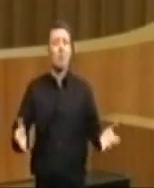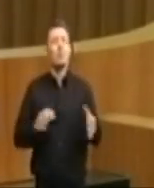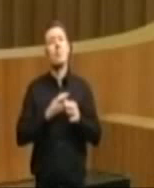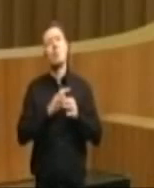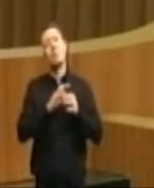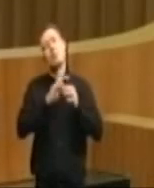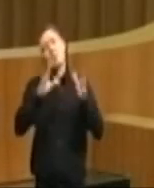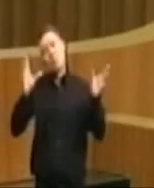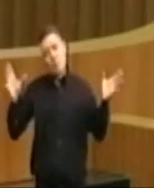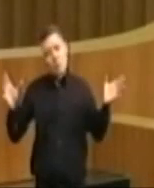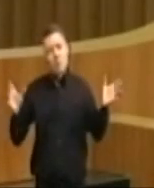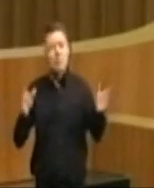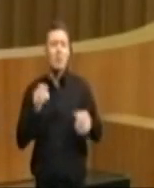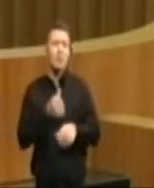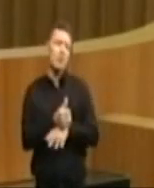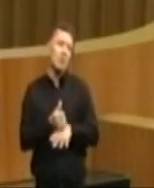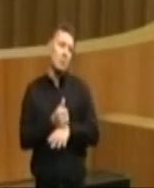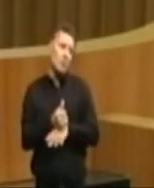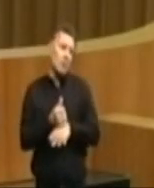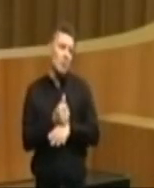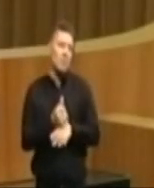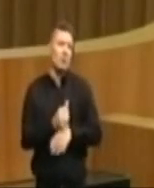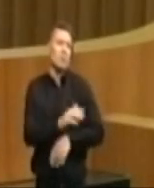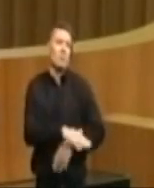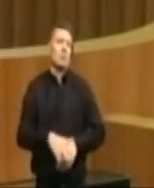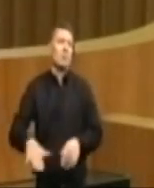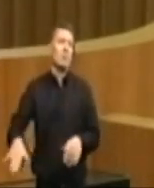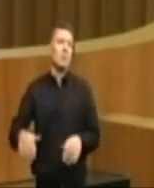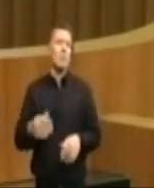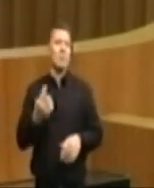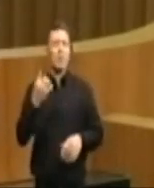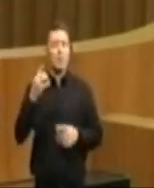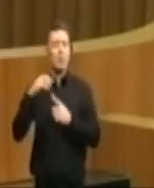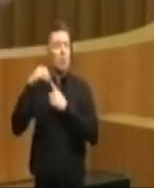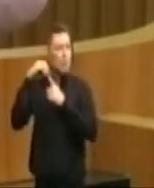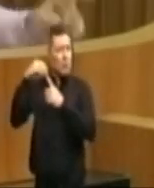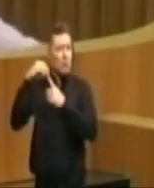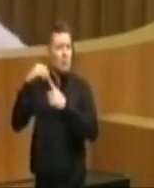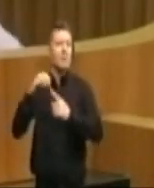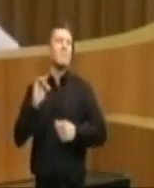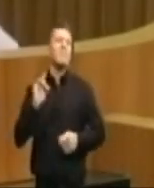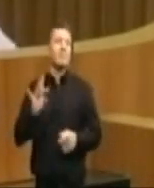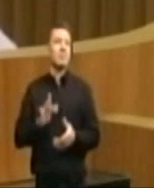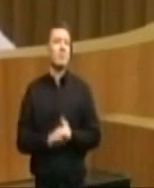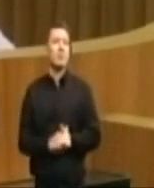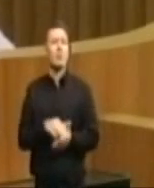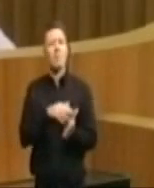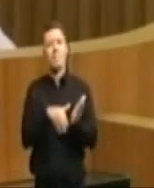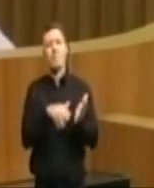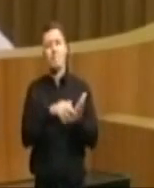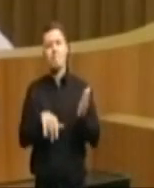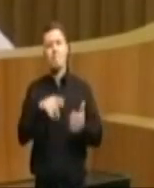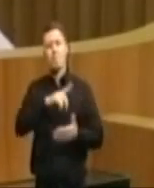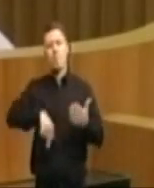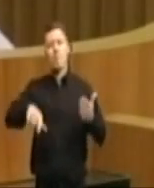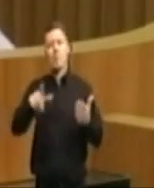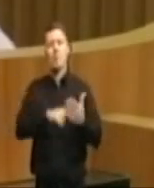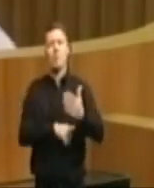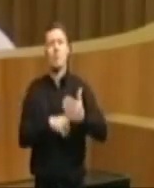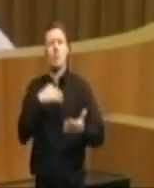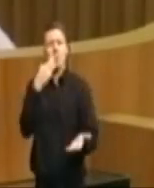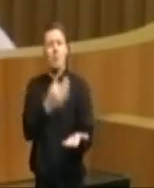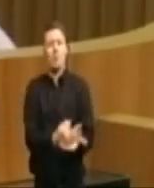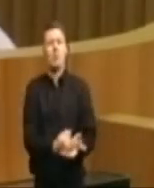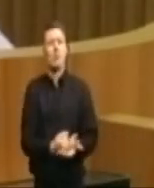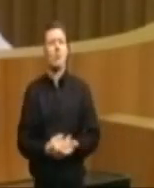os professores da educação infantil. A única contrapartida do município, e a secretaria estava negando, colocando falta